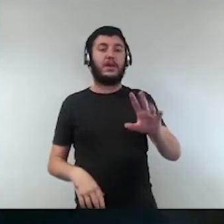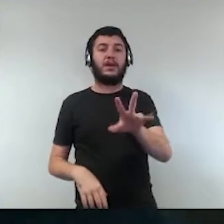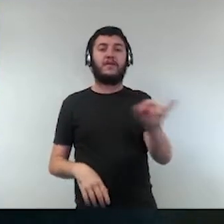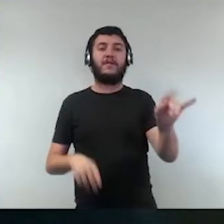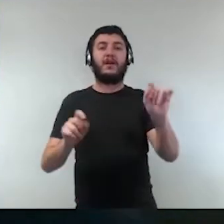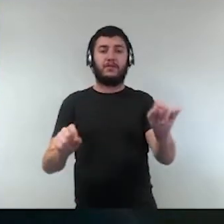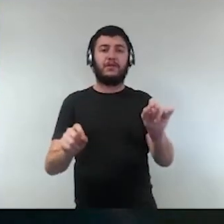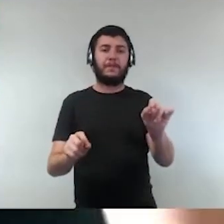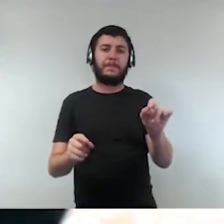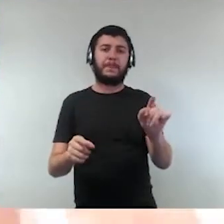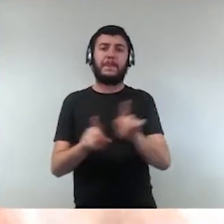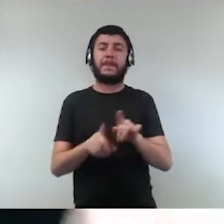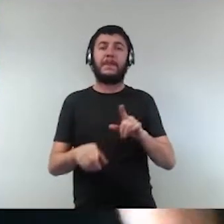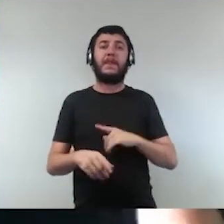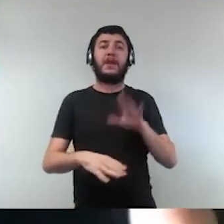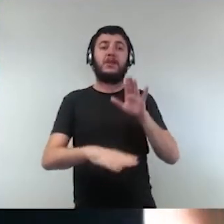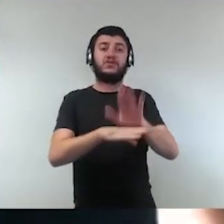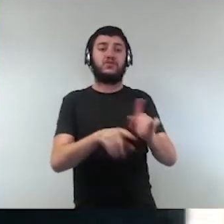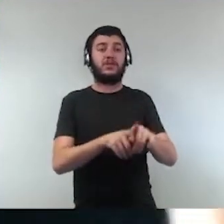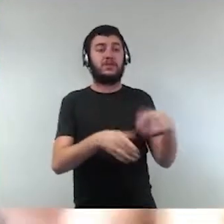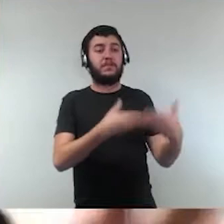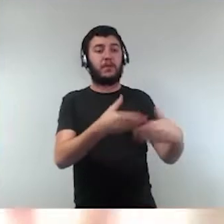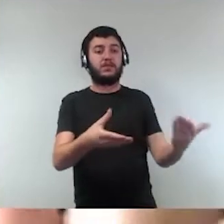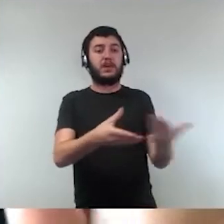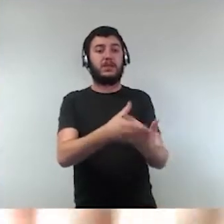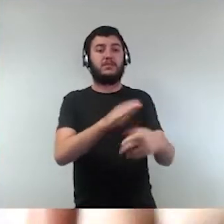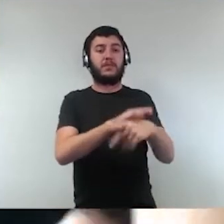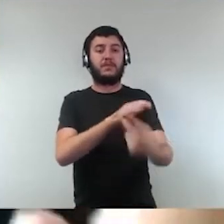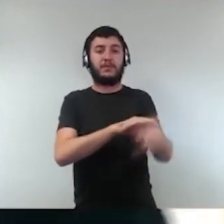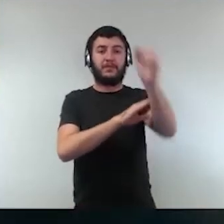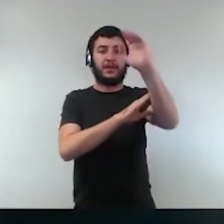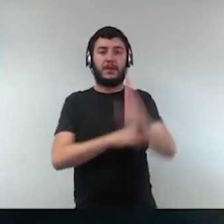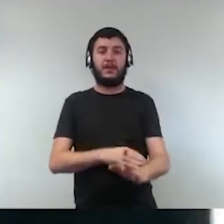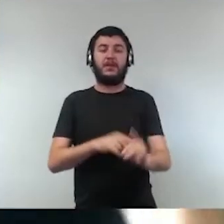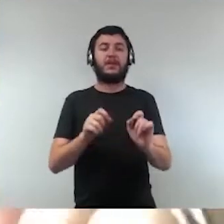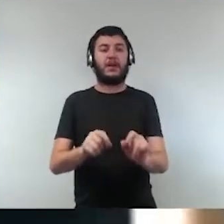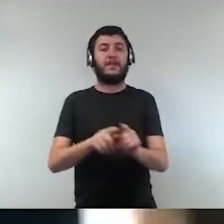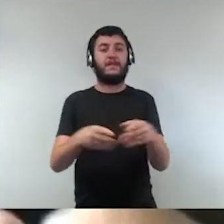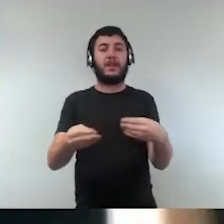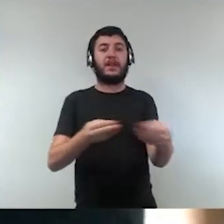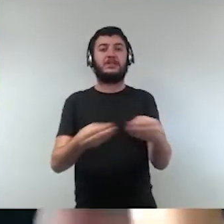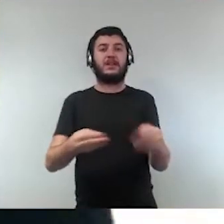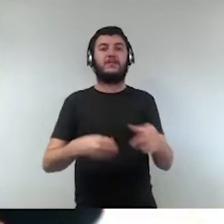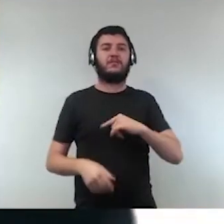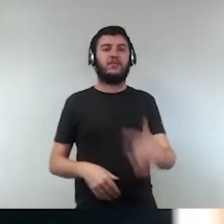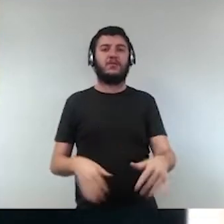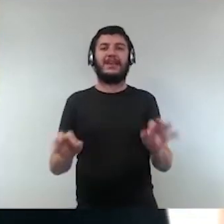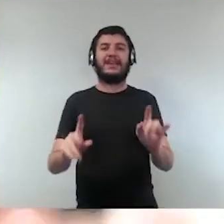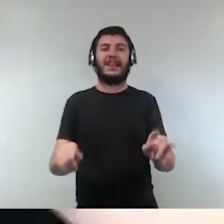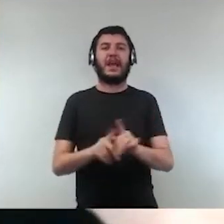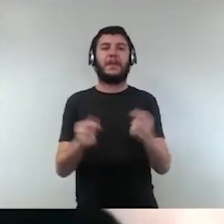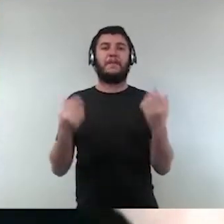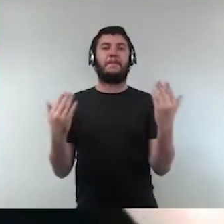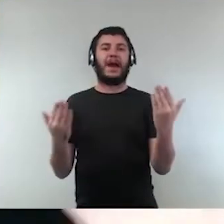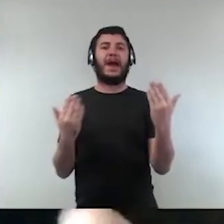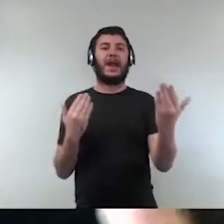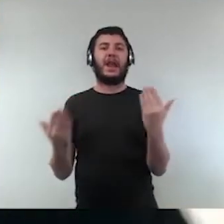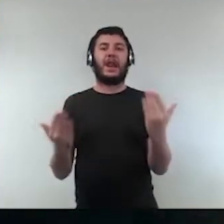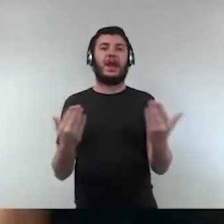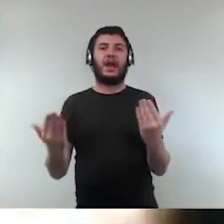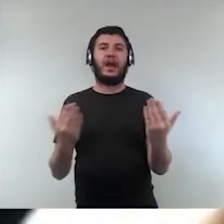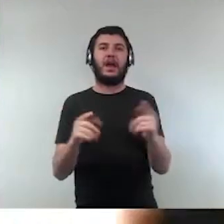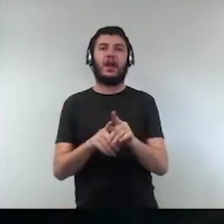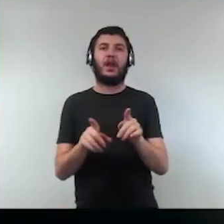processo brasileiro ultra flexível, repito, sem paralelo em outro